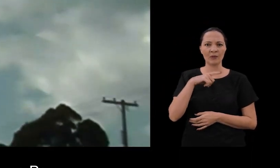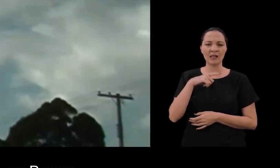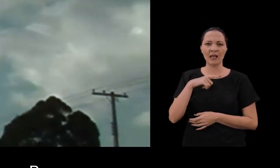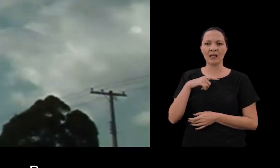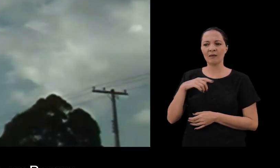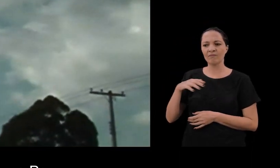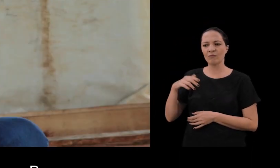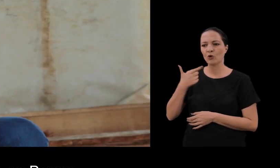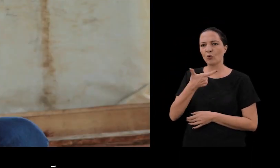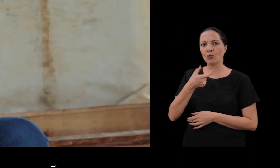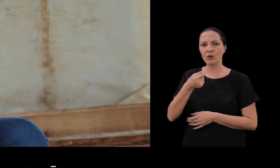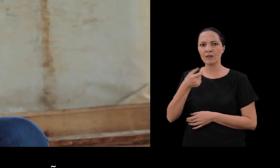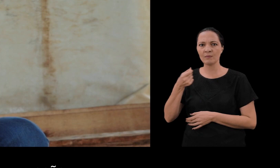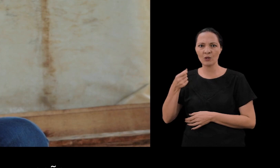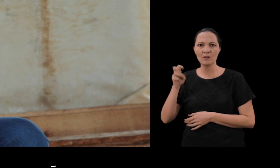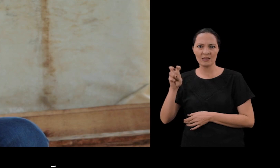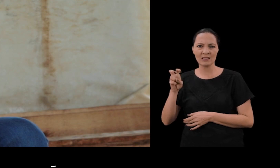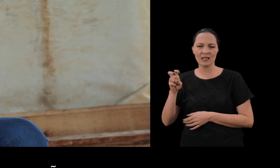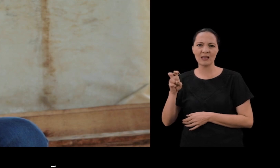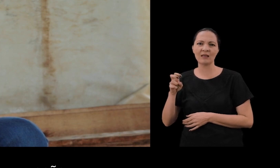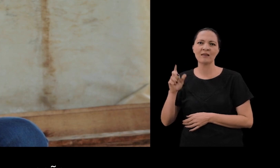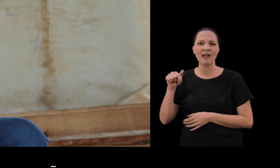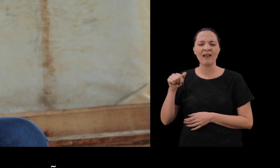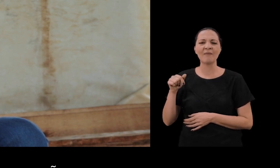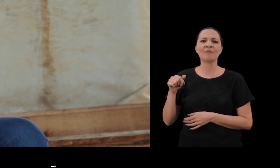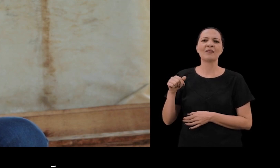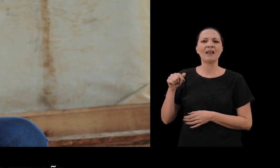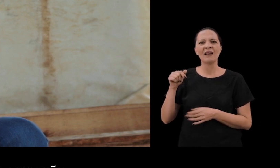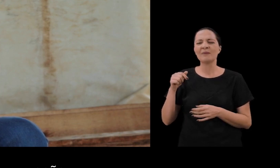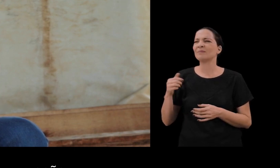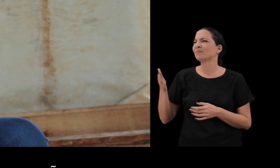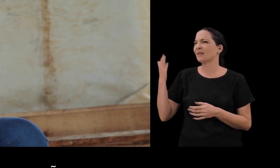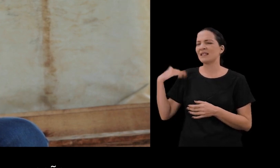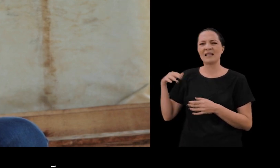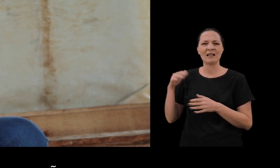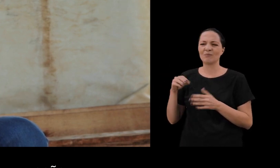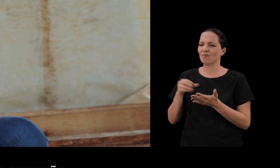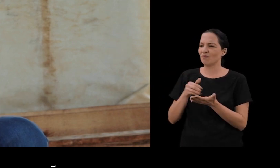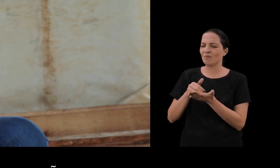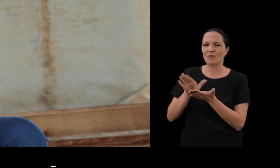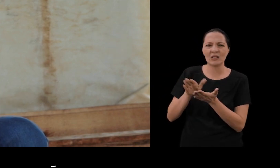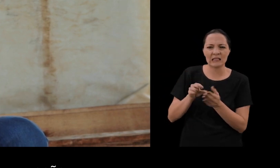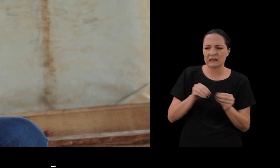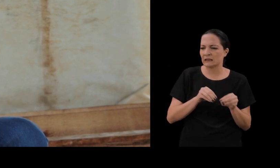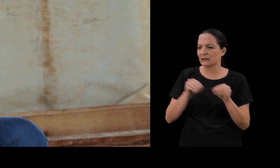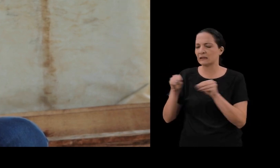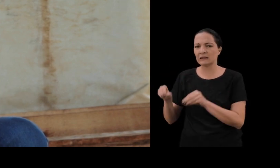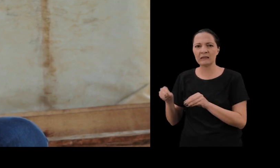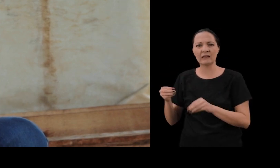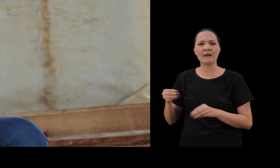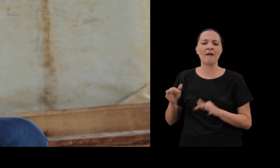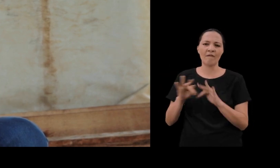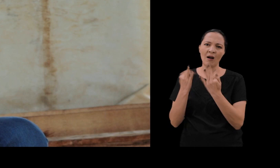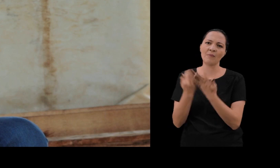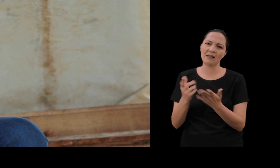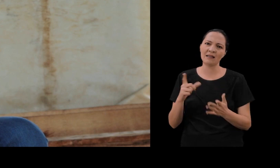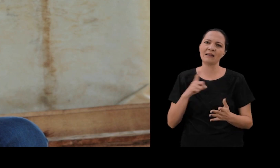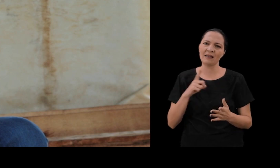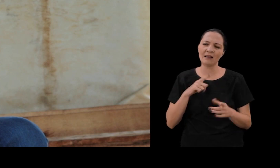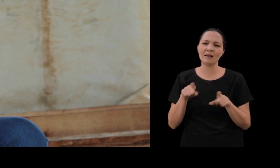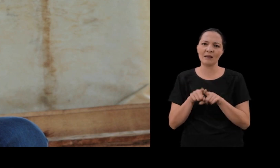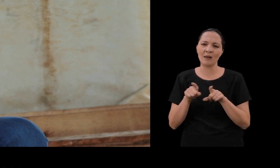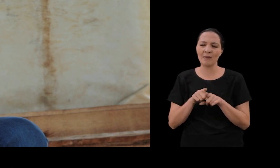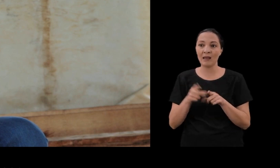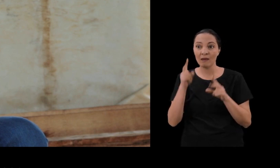ano de 2005, além do processo todo de remoção, as famílias tiveram que vivenciar a morte de